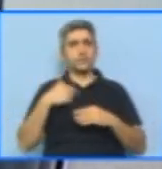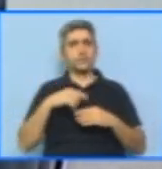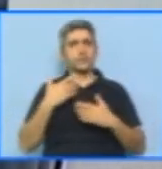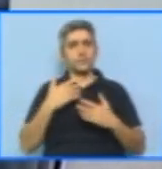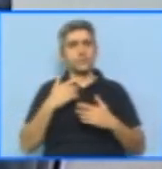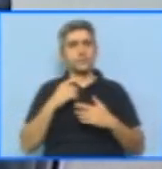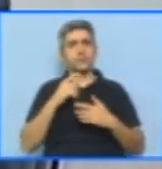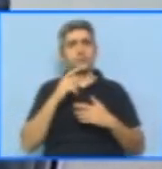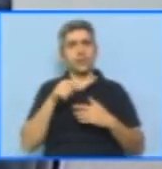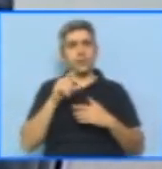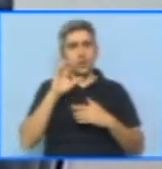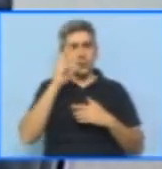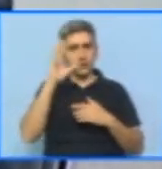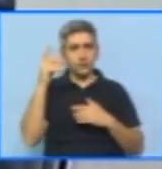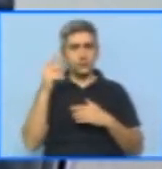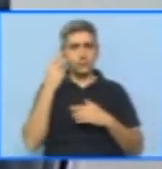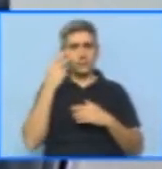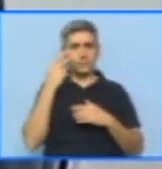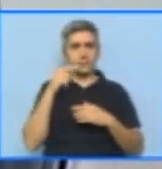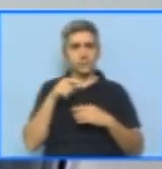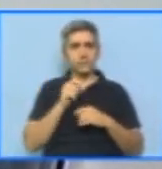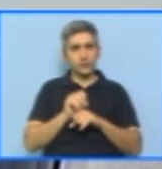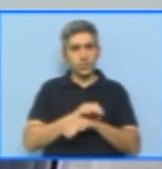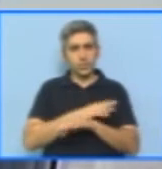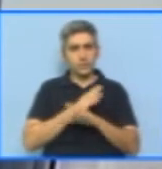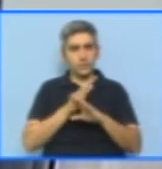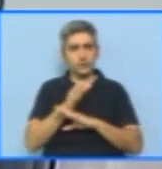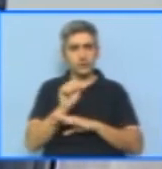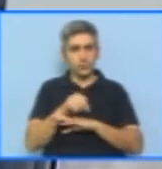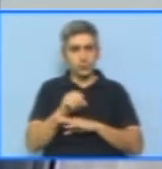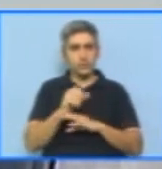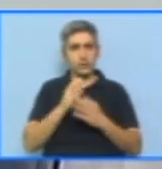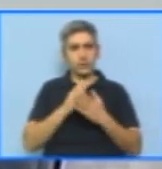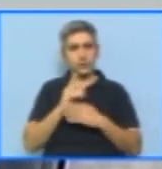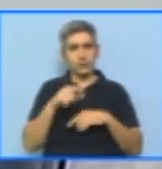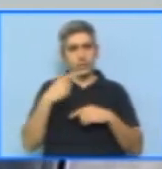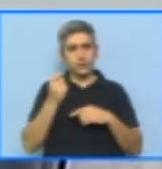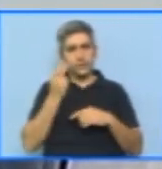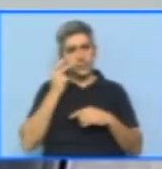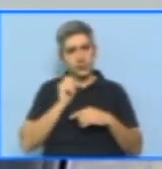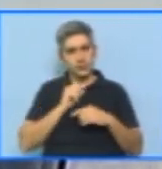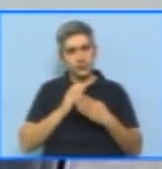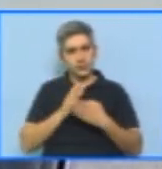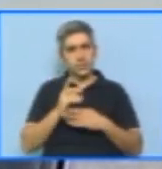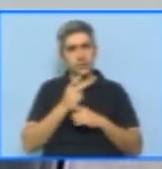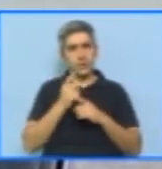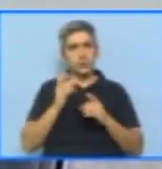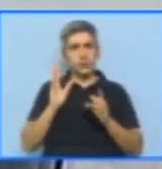estes acontecimentos, que são vividos com muita emoção em direto, que continuem depois nas nossas vidas. Porque depois